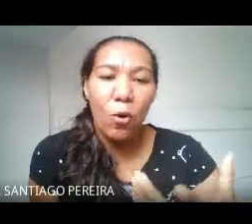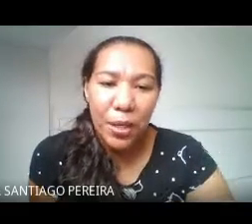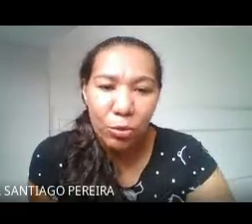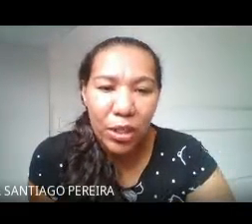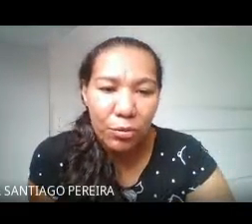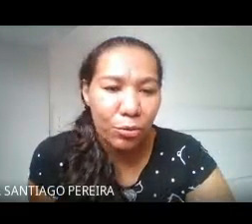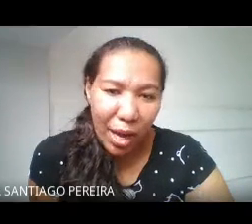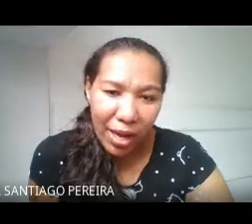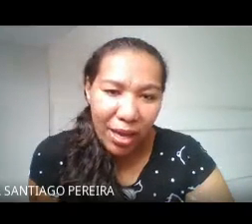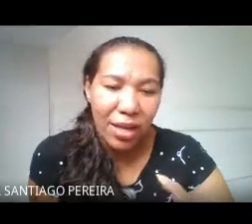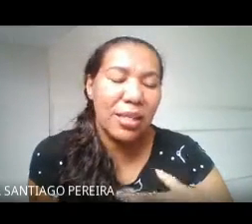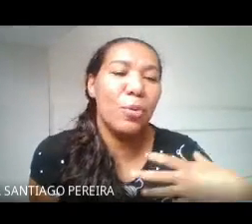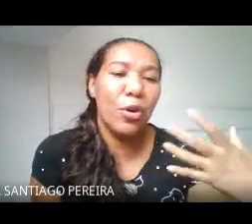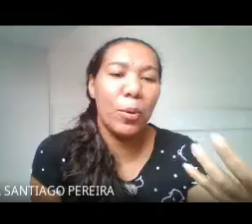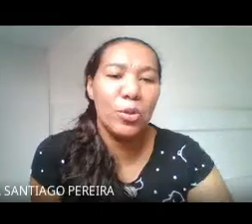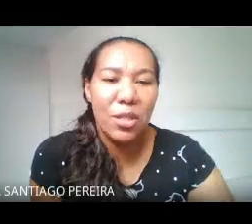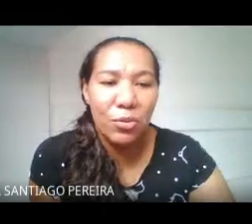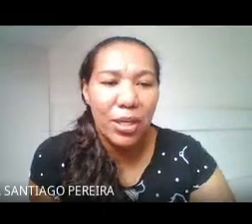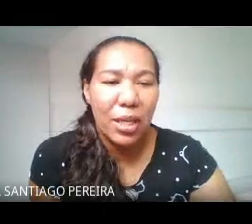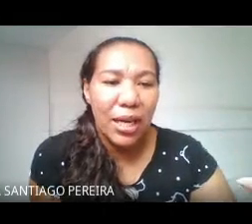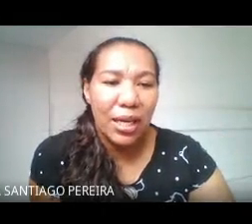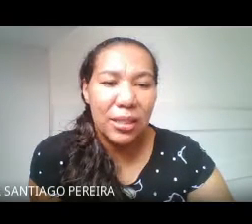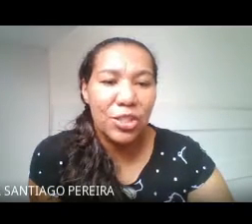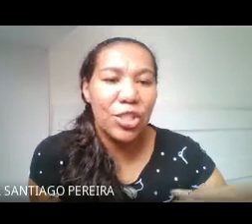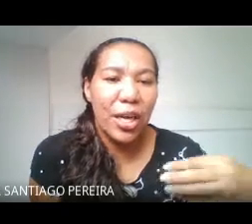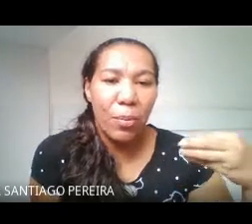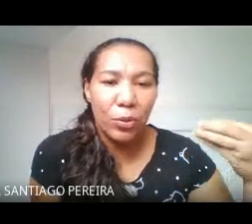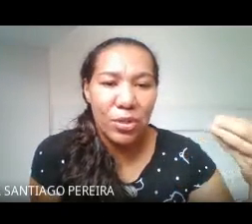a cópia do livro, nunca é, até porque é uma produção